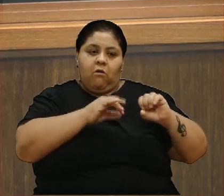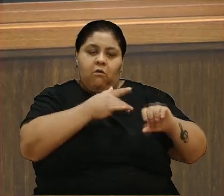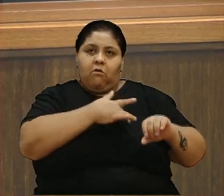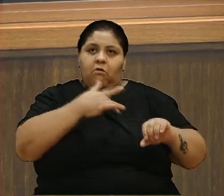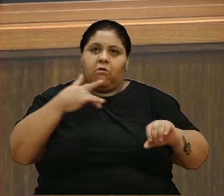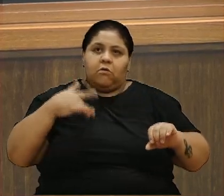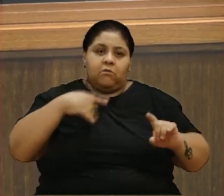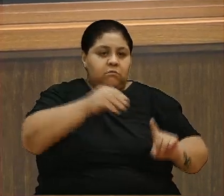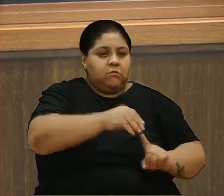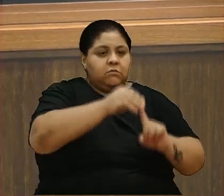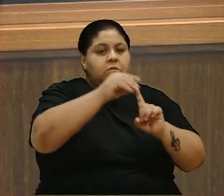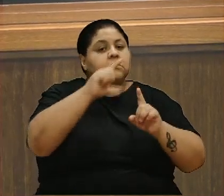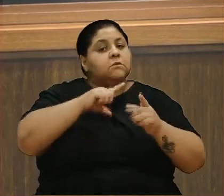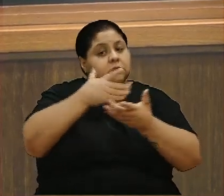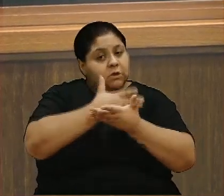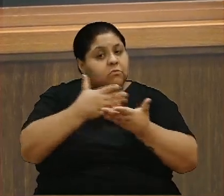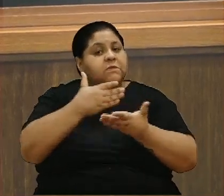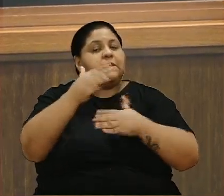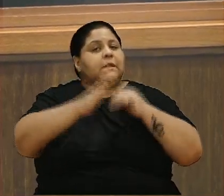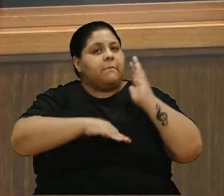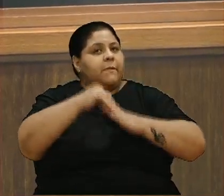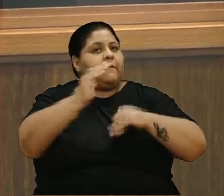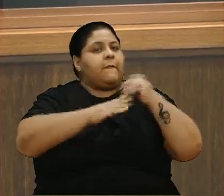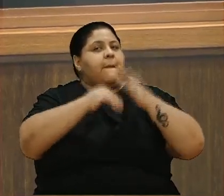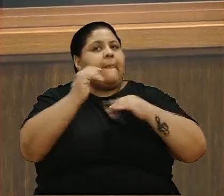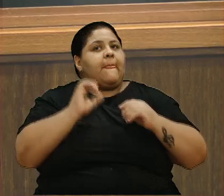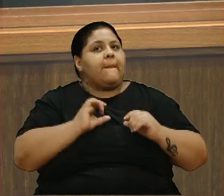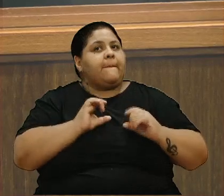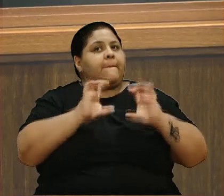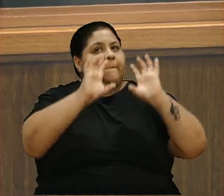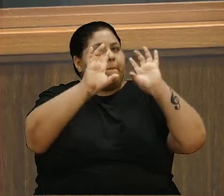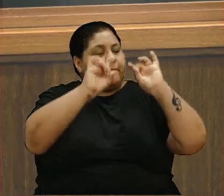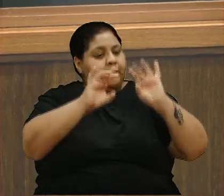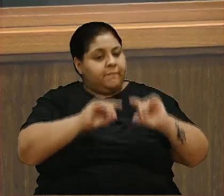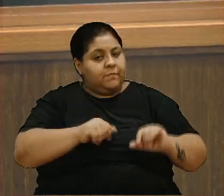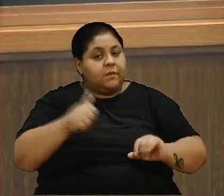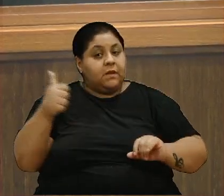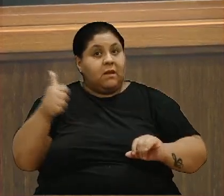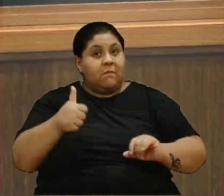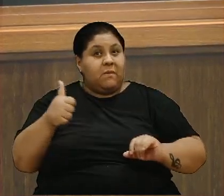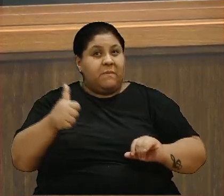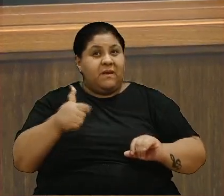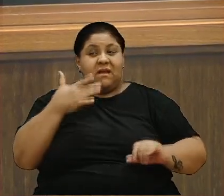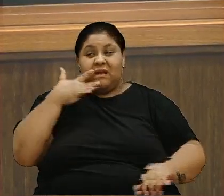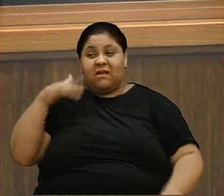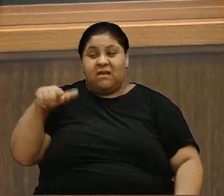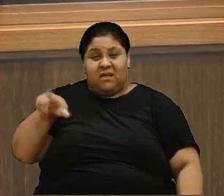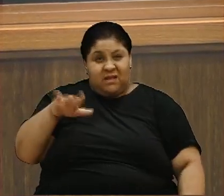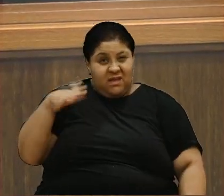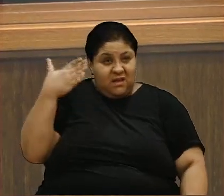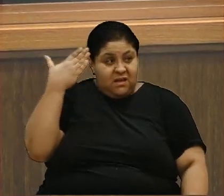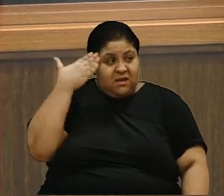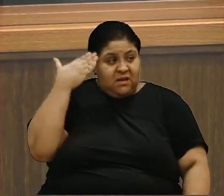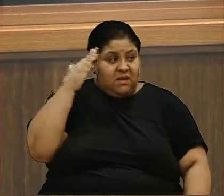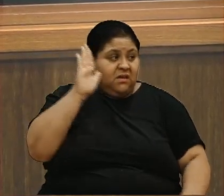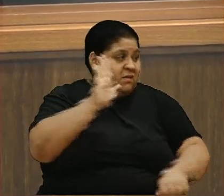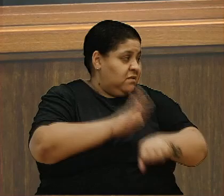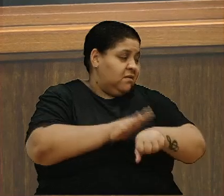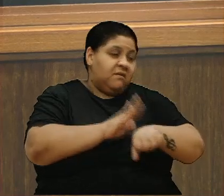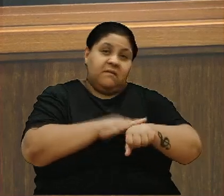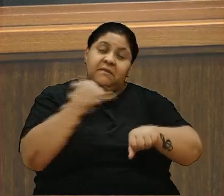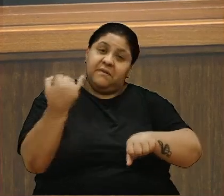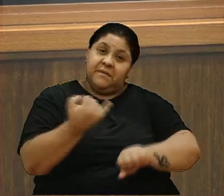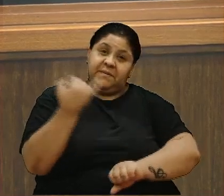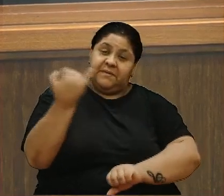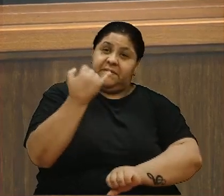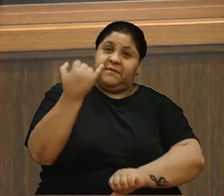são prioridades, tem que começar a ser na prática, especialmente na primeira infância, que a gente sabe o quanto é um momento